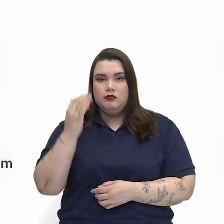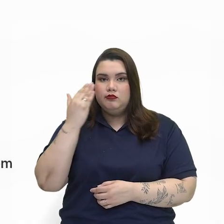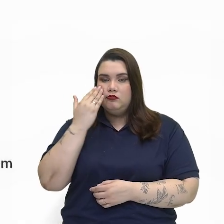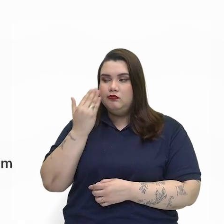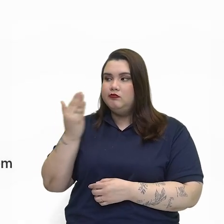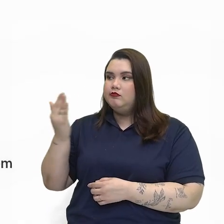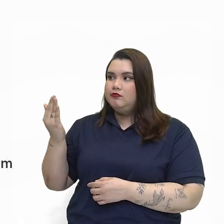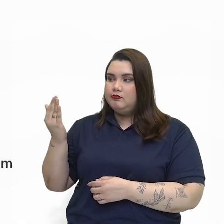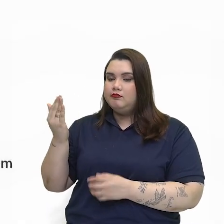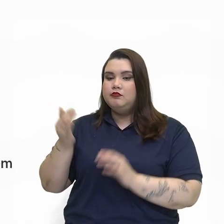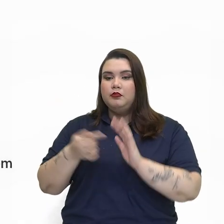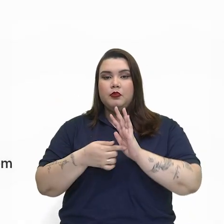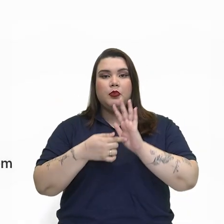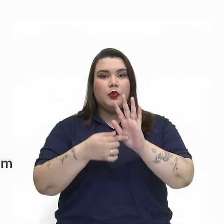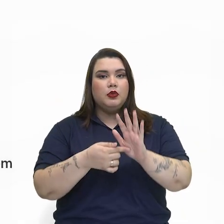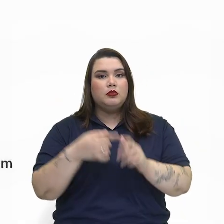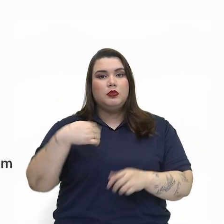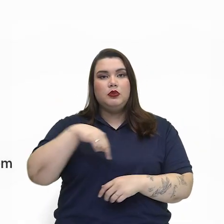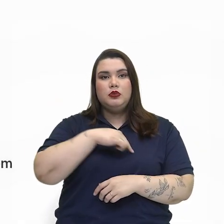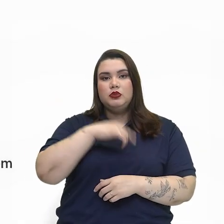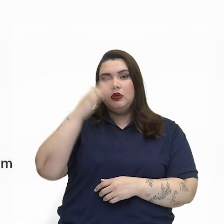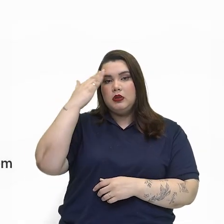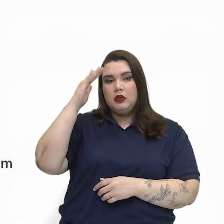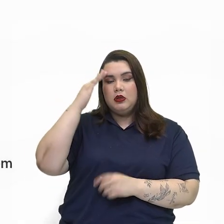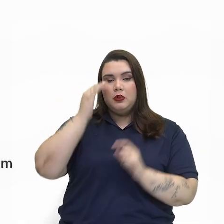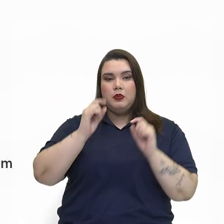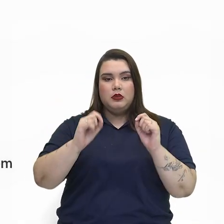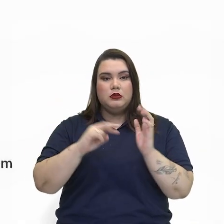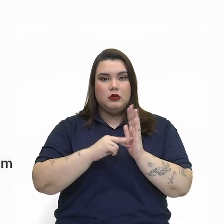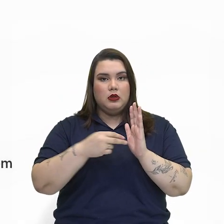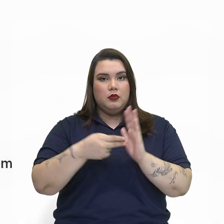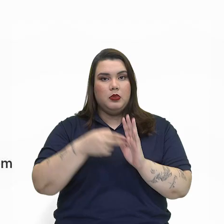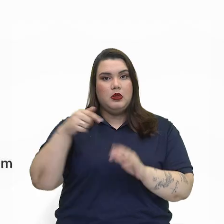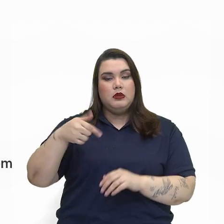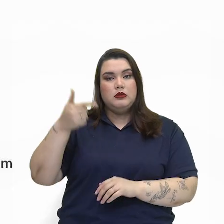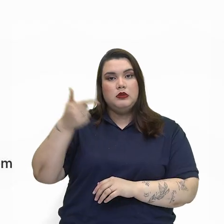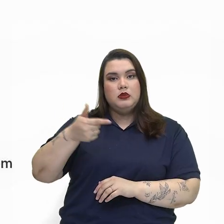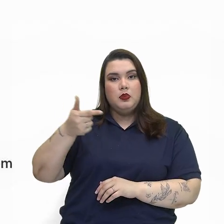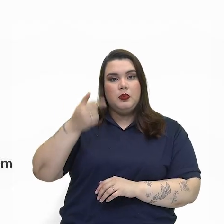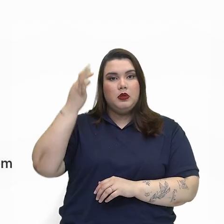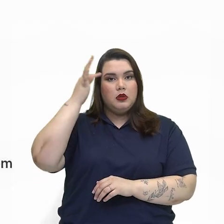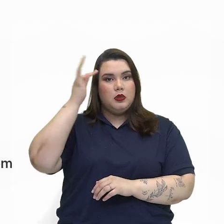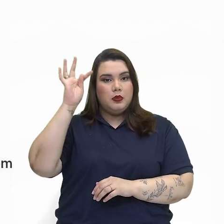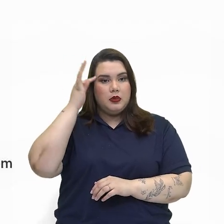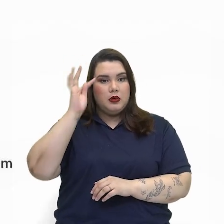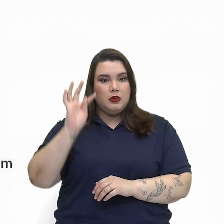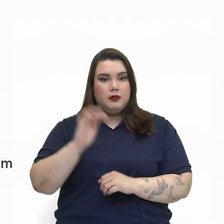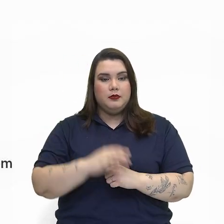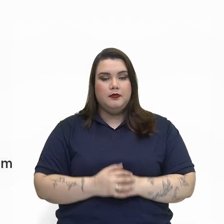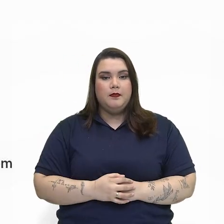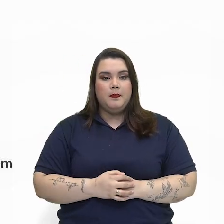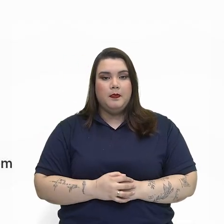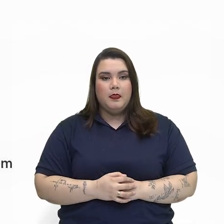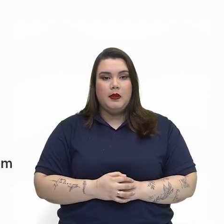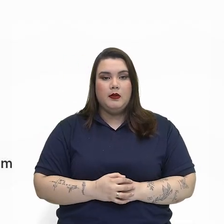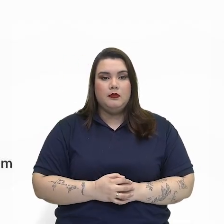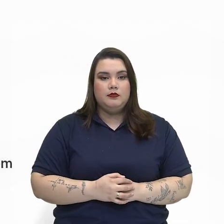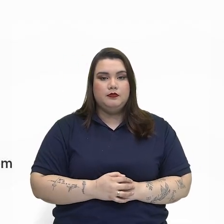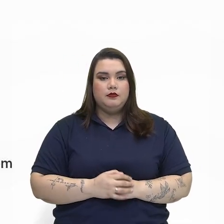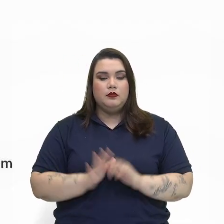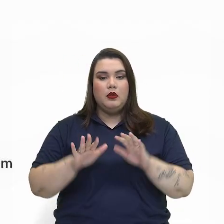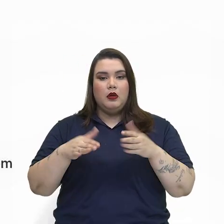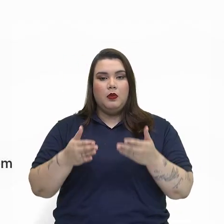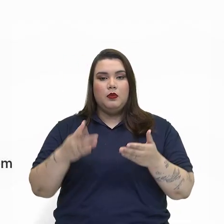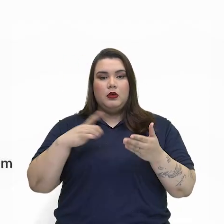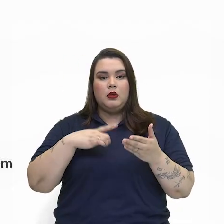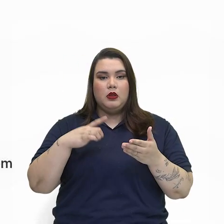para a gente entender o que diz aí a segunda lei de Kepler. Ela diz o seguinte, ó, o segmento